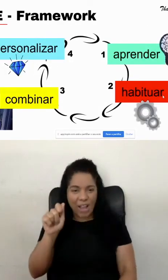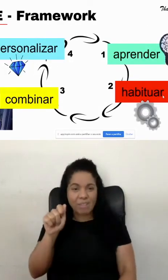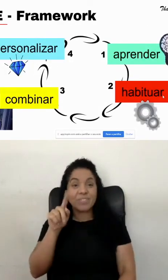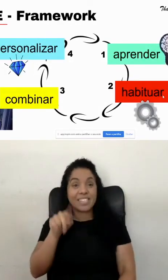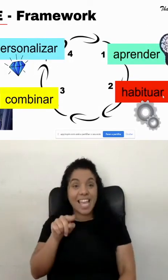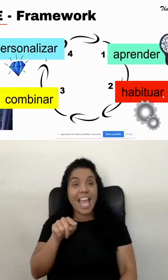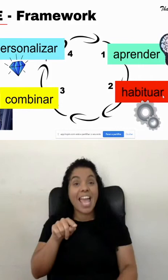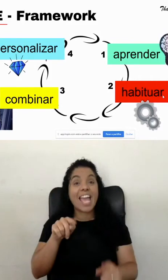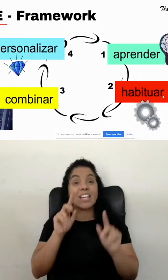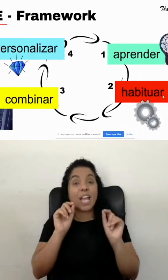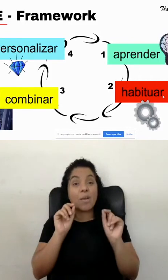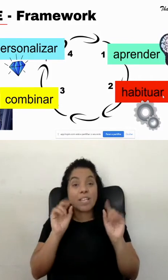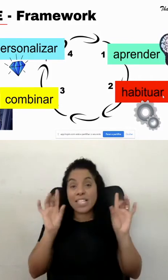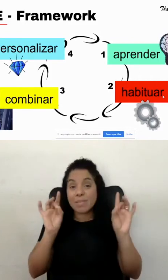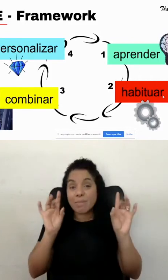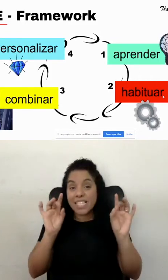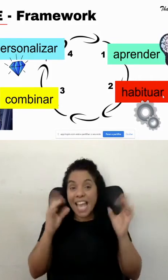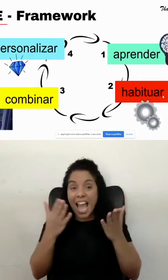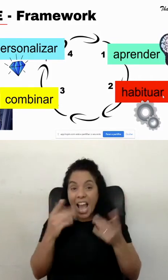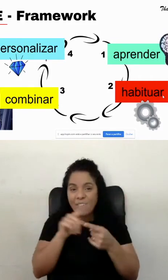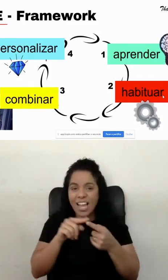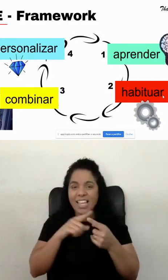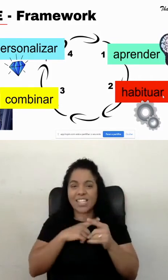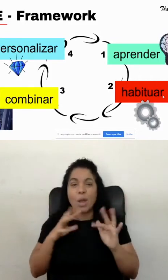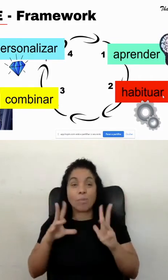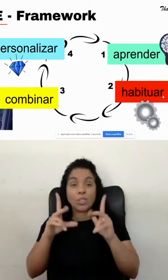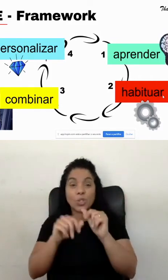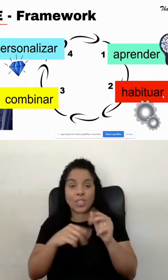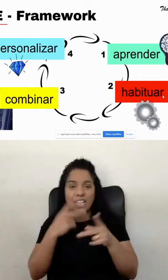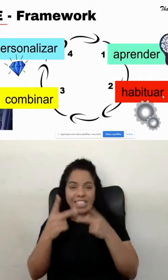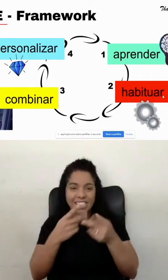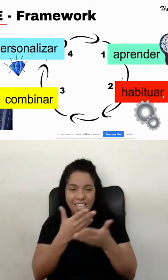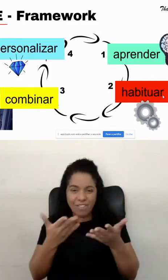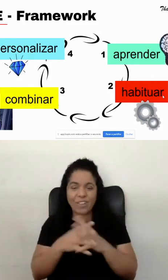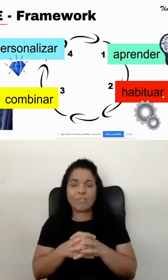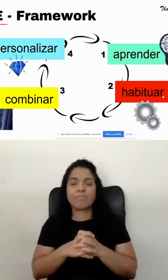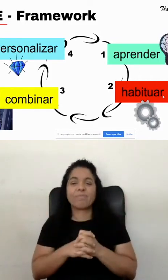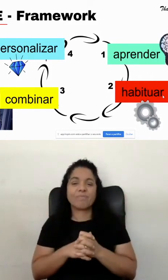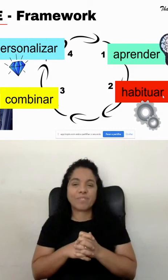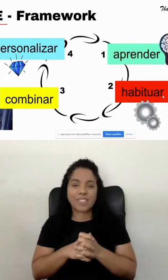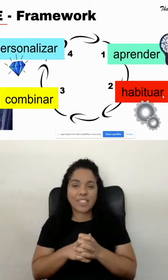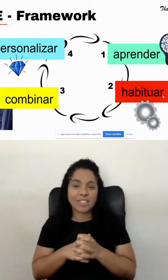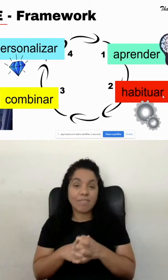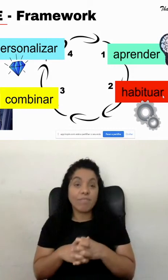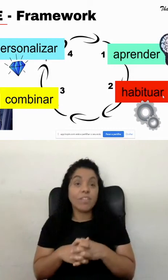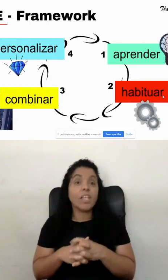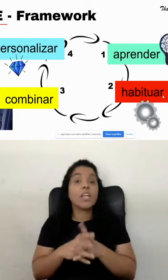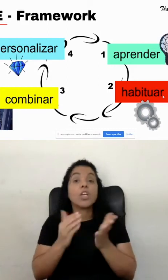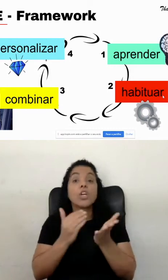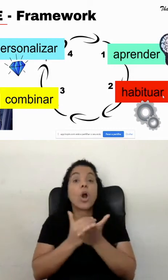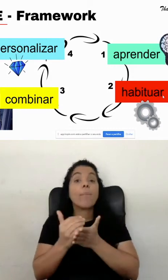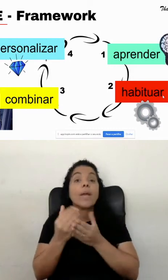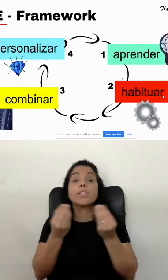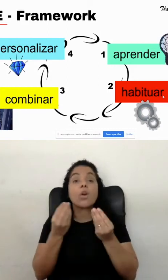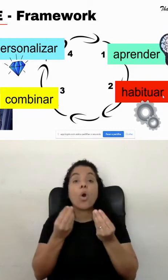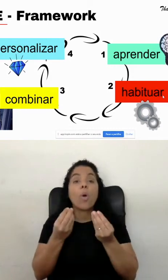o próximo tempero aí, para isso tudo que a gente já falou. E começa de onde? Do